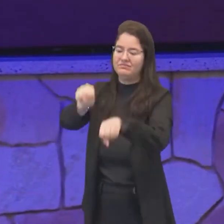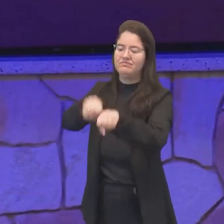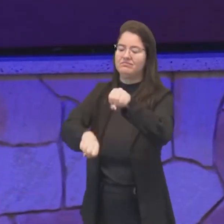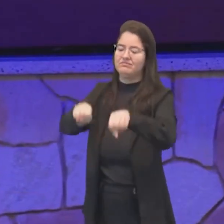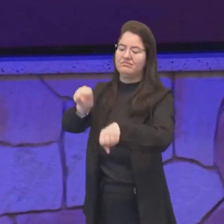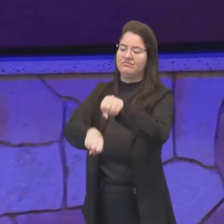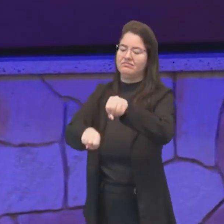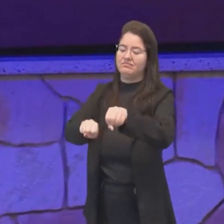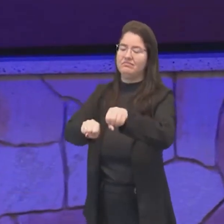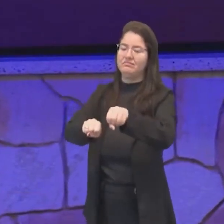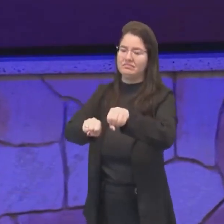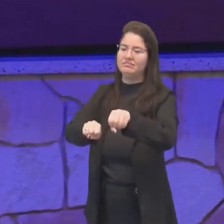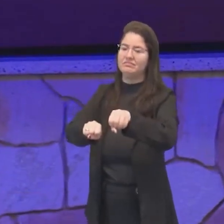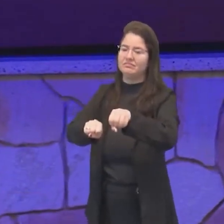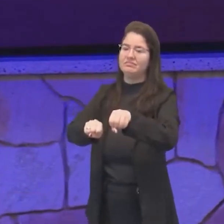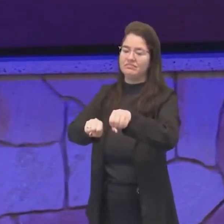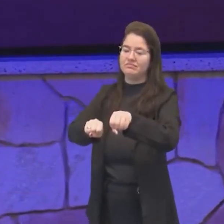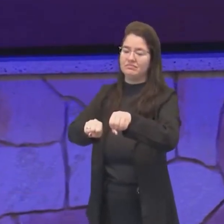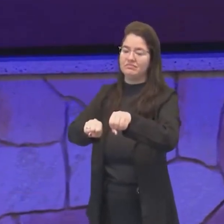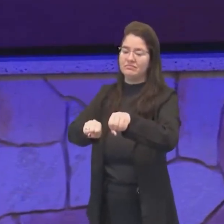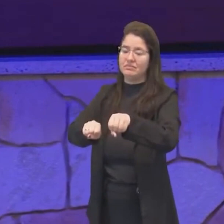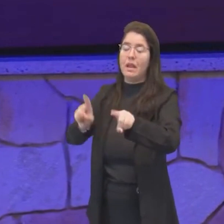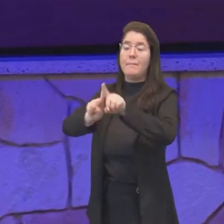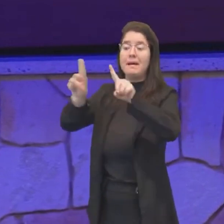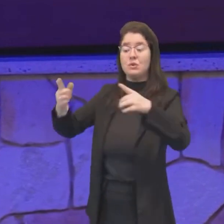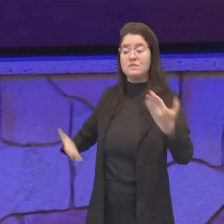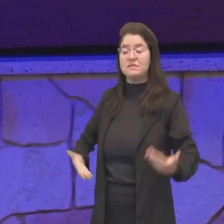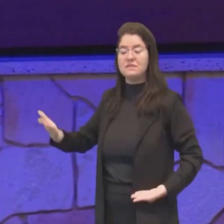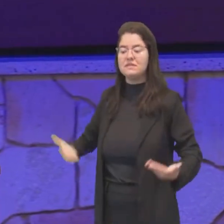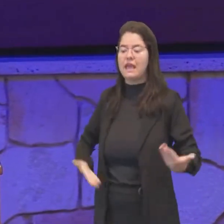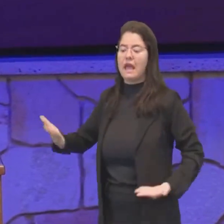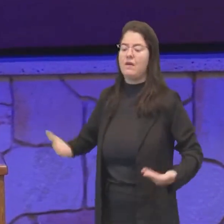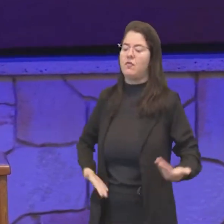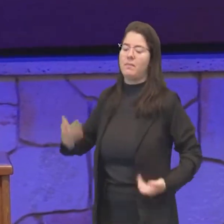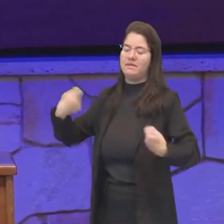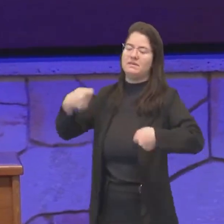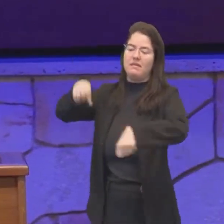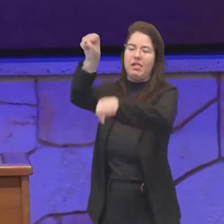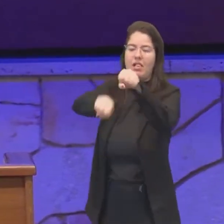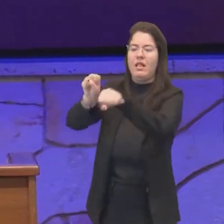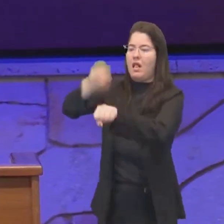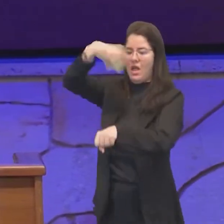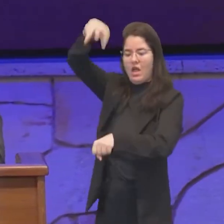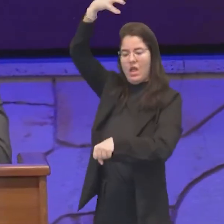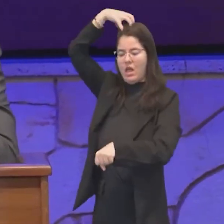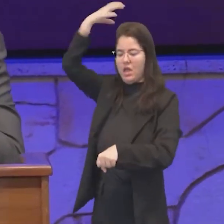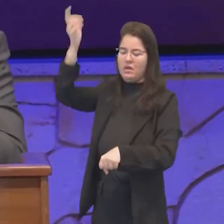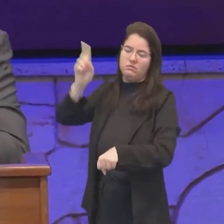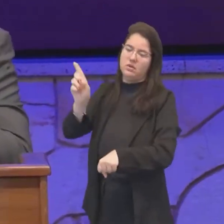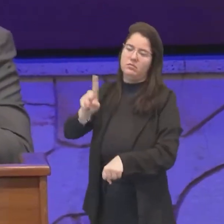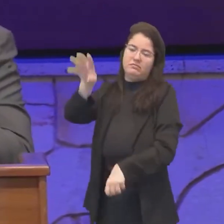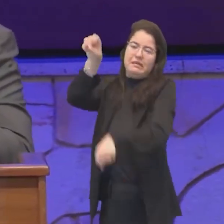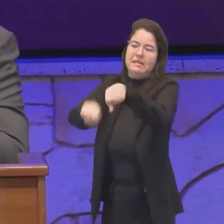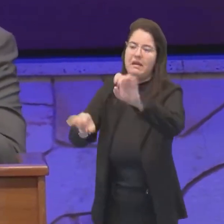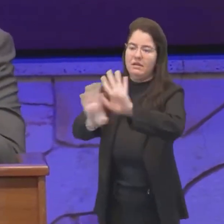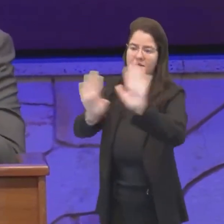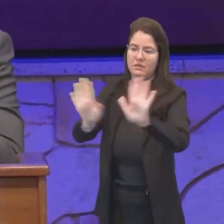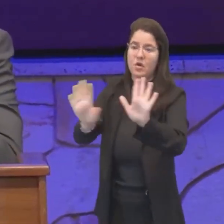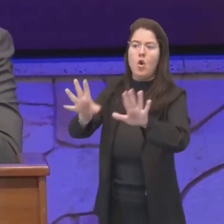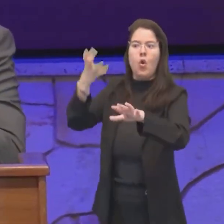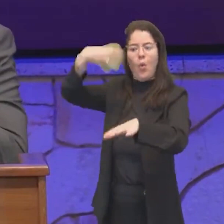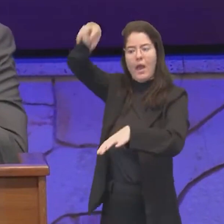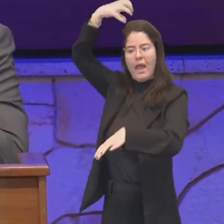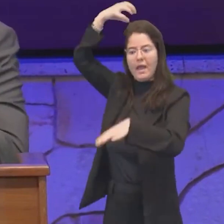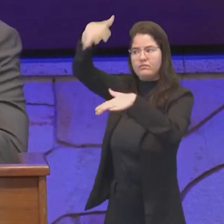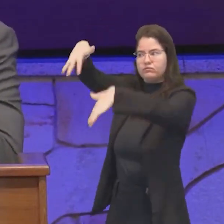do sacerdote. Quem tinha que sacrificar era o sacerdote e não o rei. O rei tem a sua cadeira e tem o seu trono, ele tem a